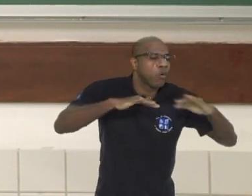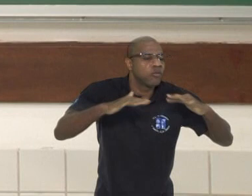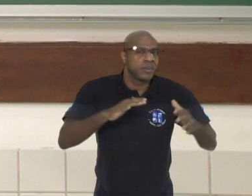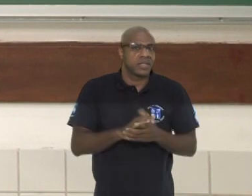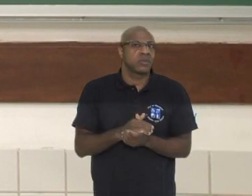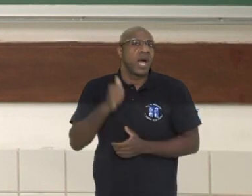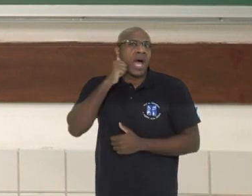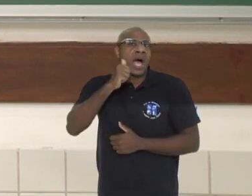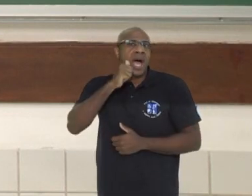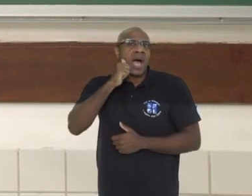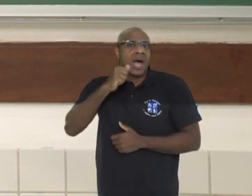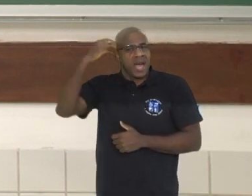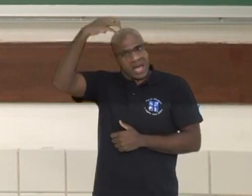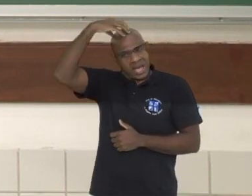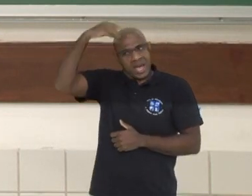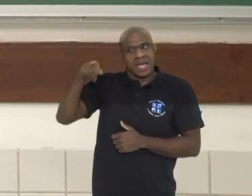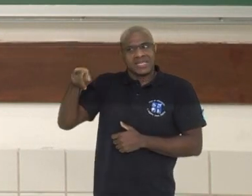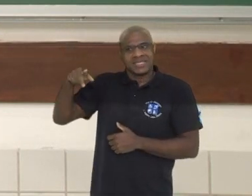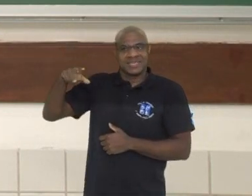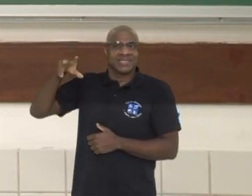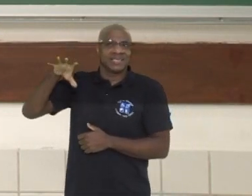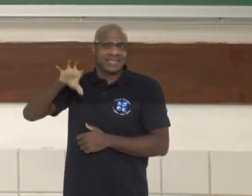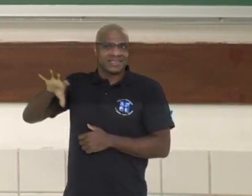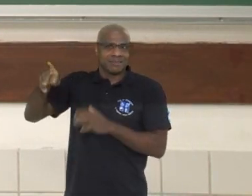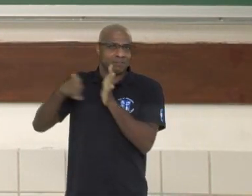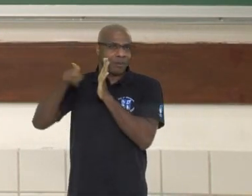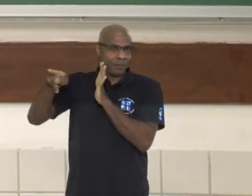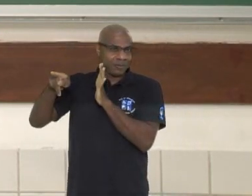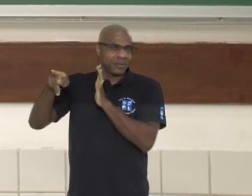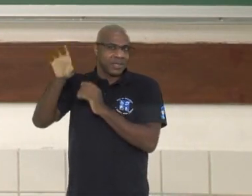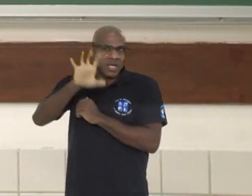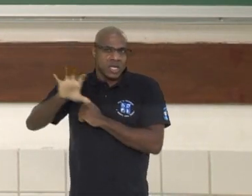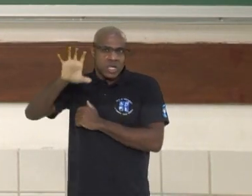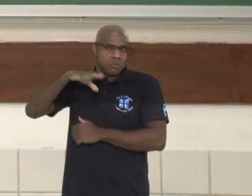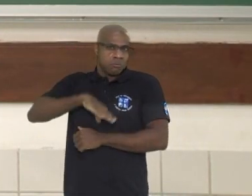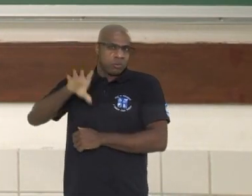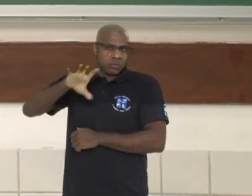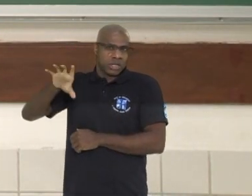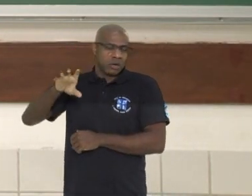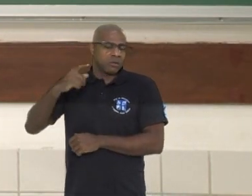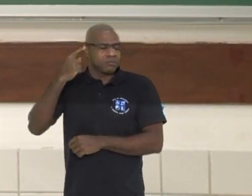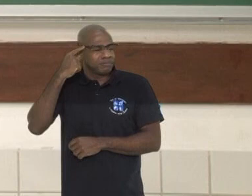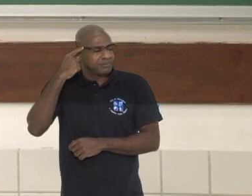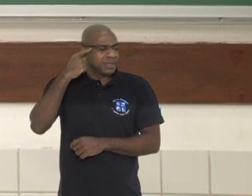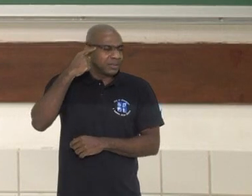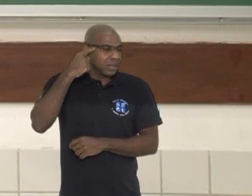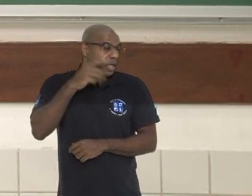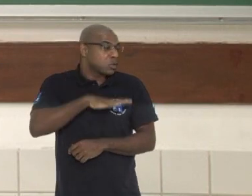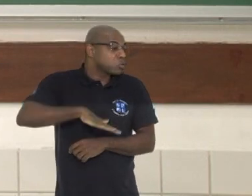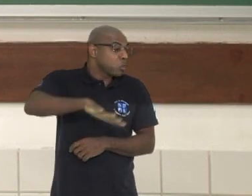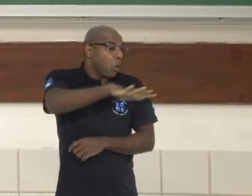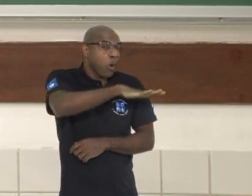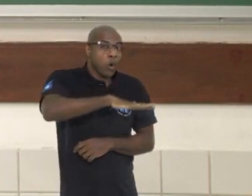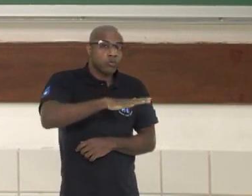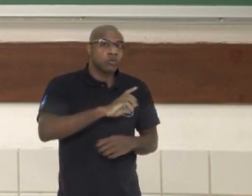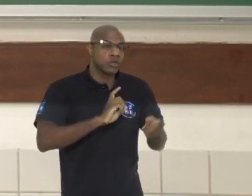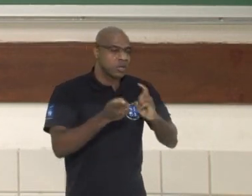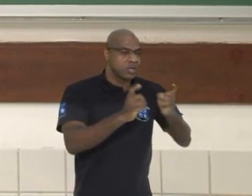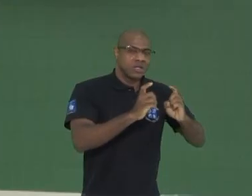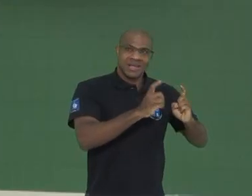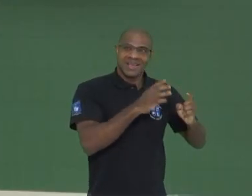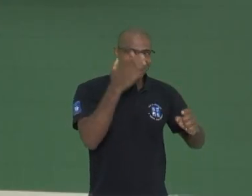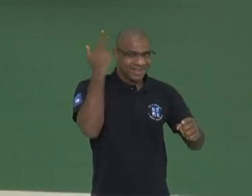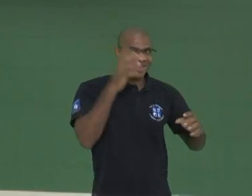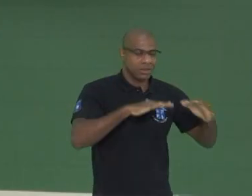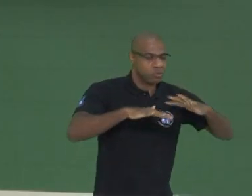de tudo isso e todos ali deveriam ser mortos na forca. Entretanto,